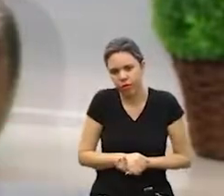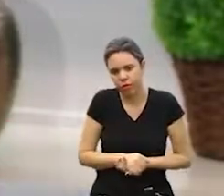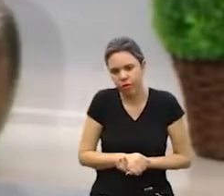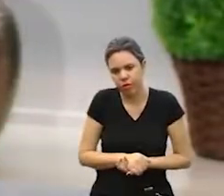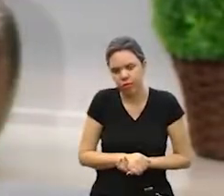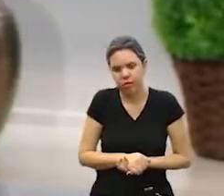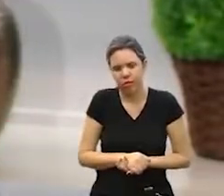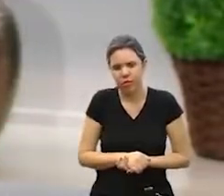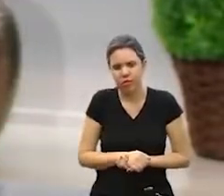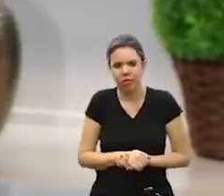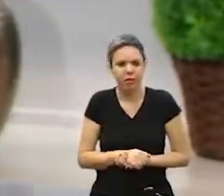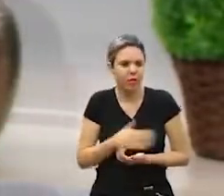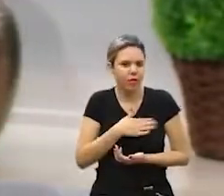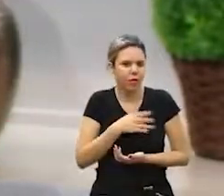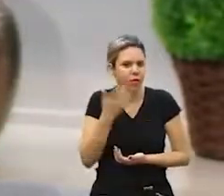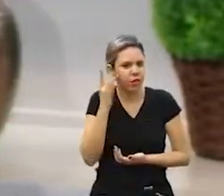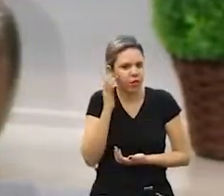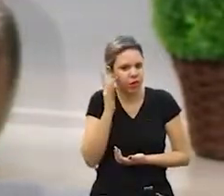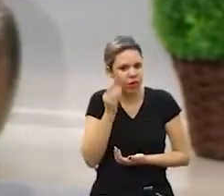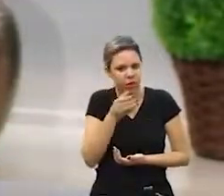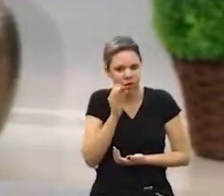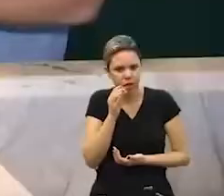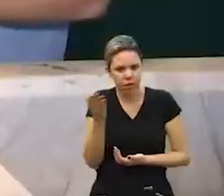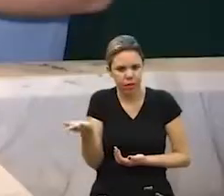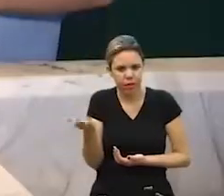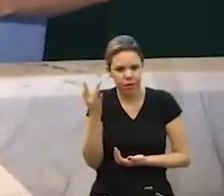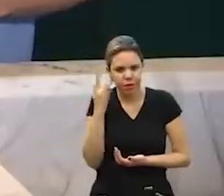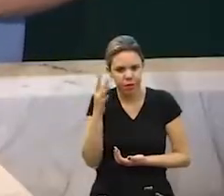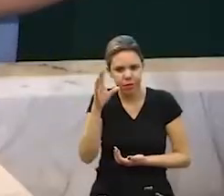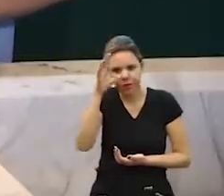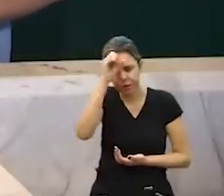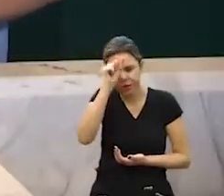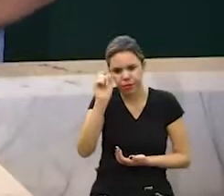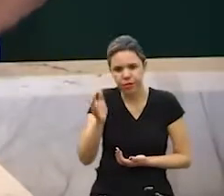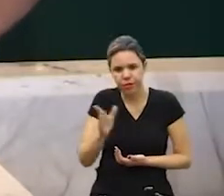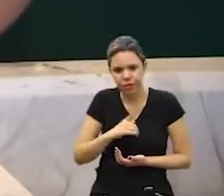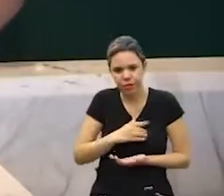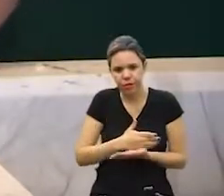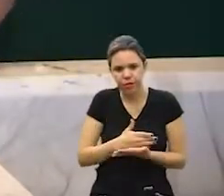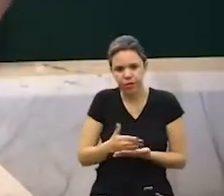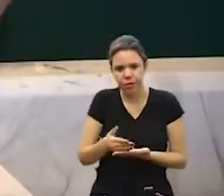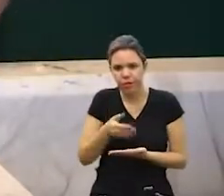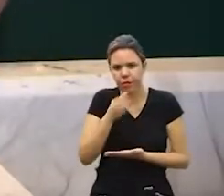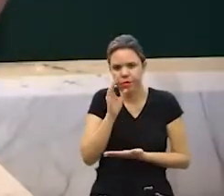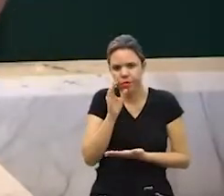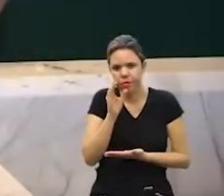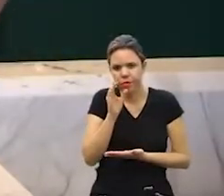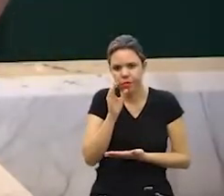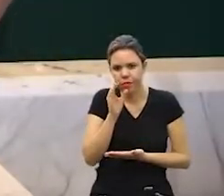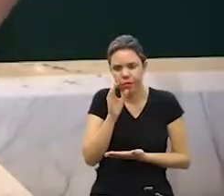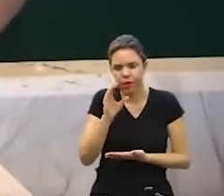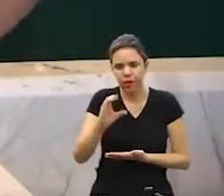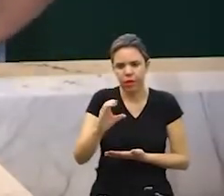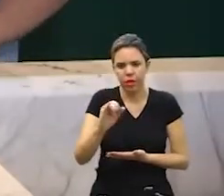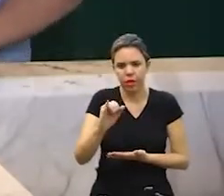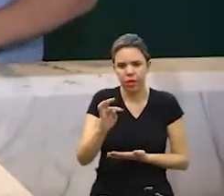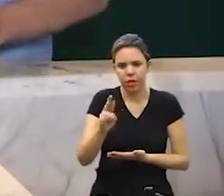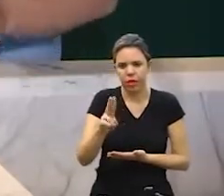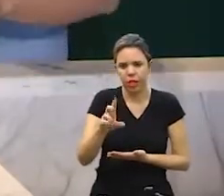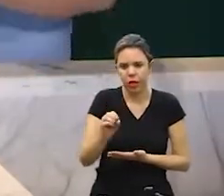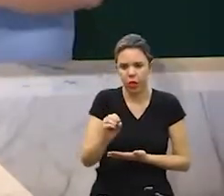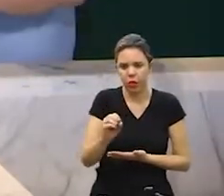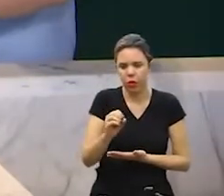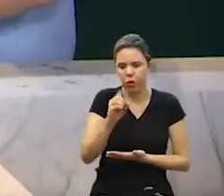De coração. Quero ver opiniões sinceras. O que você acha desse coquetel? Bom, eu já aprendi que a gente tem que começar, então, pelo